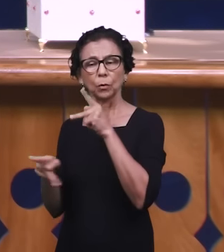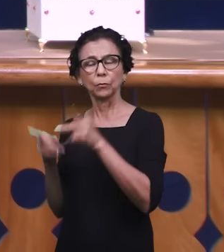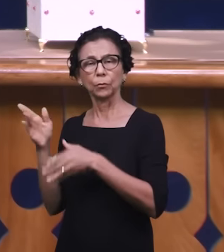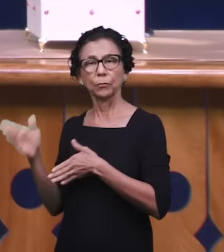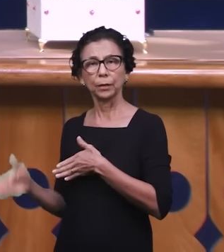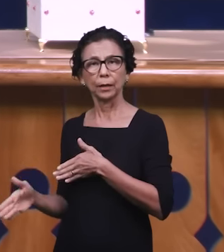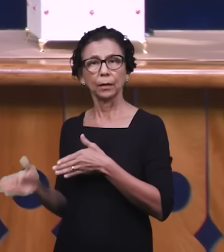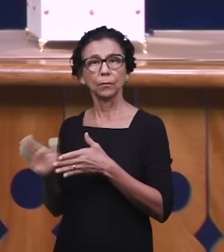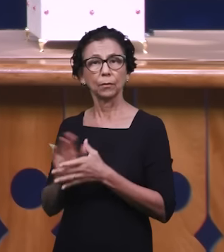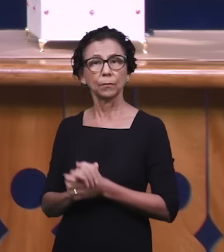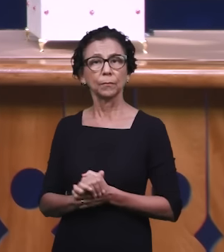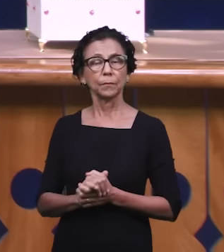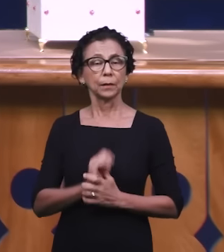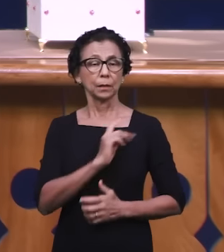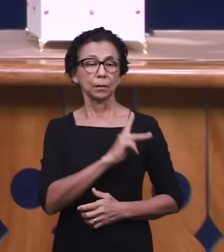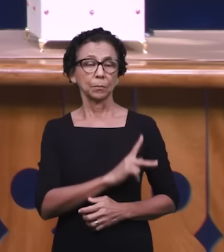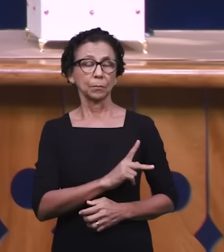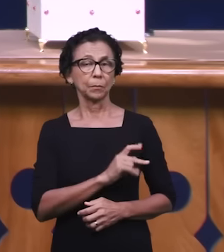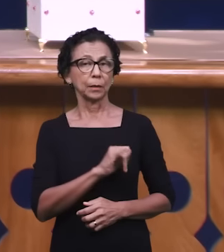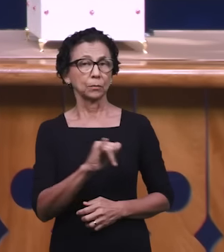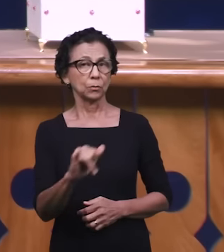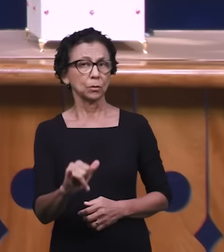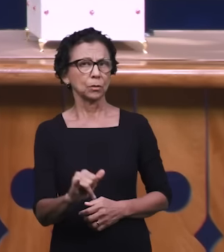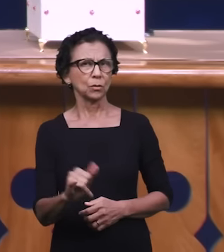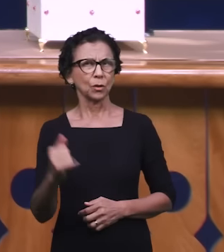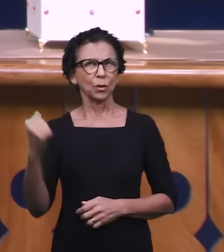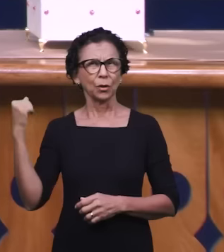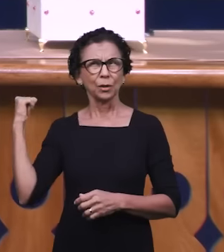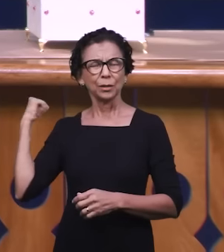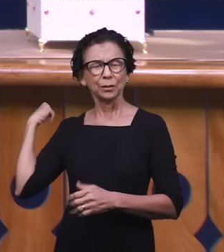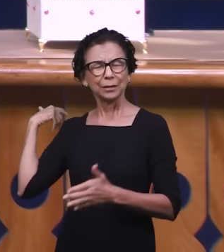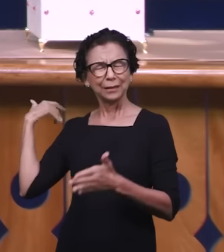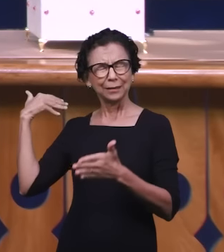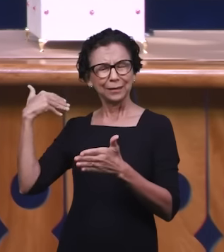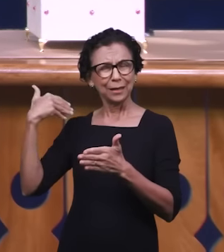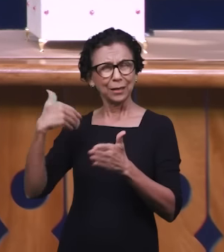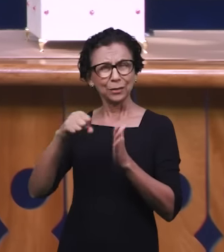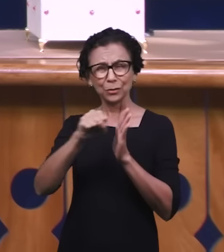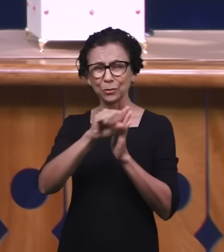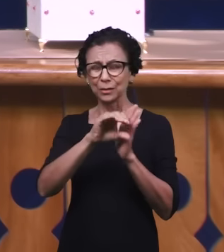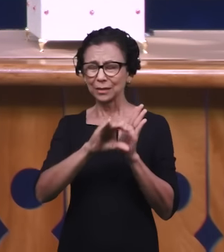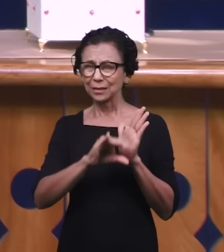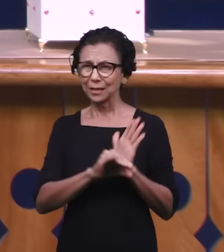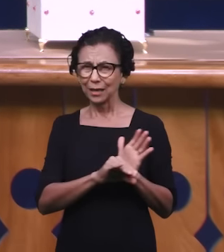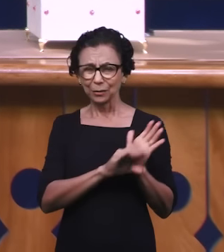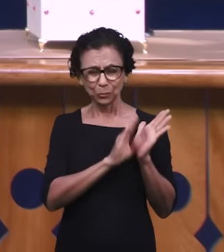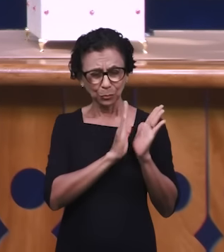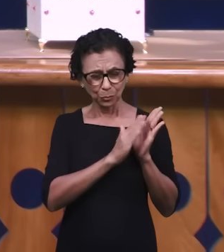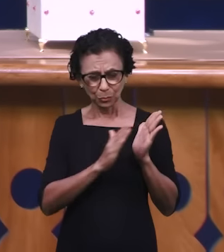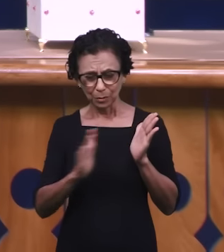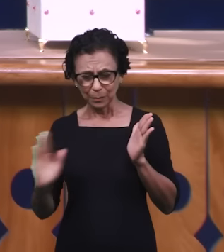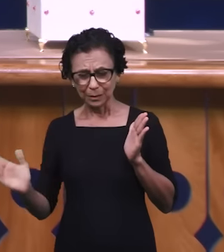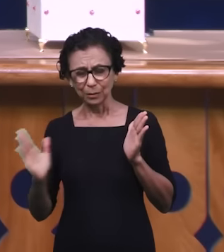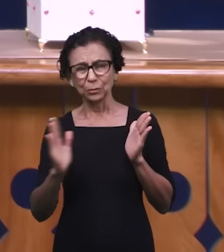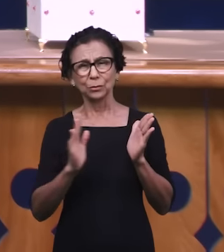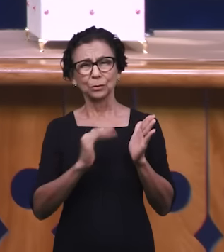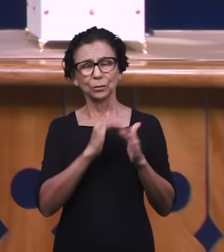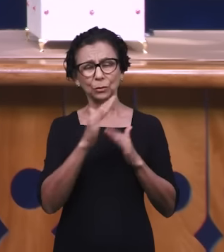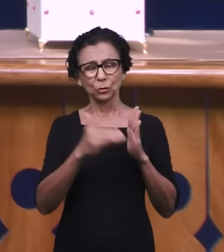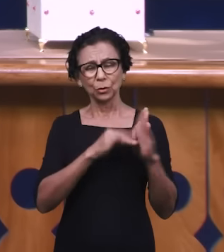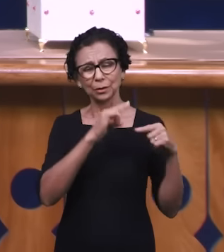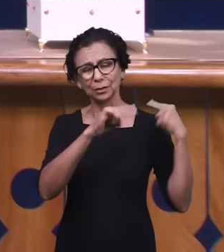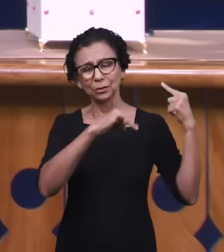que esteve oculto desde todos os séculos, desde todo o tempo, em todas as gerações, mas que agora